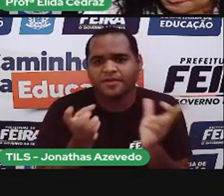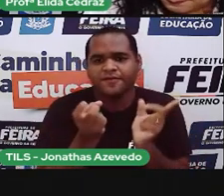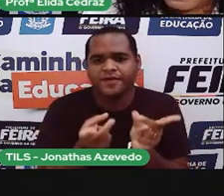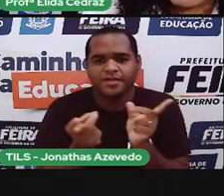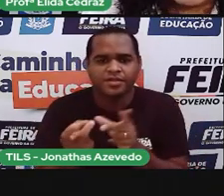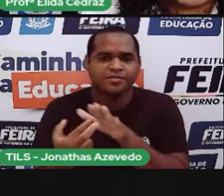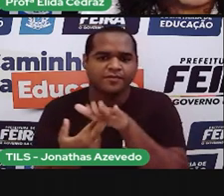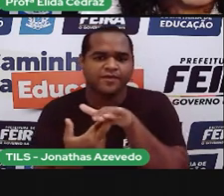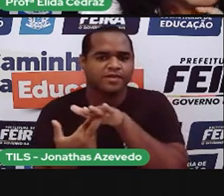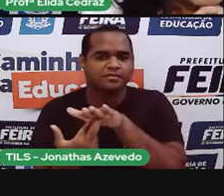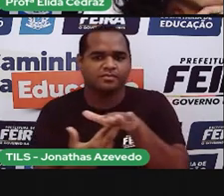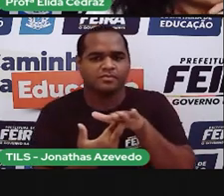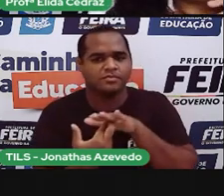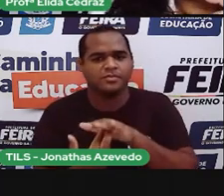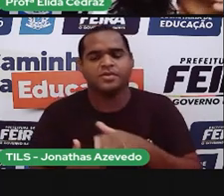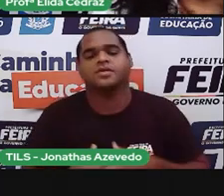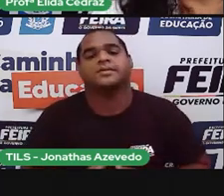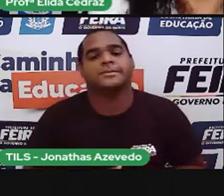feira.